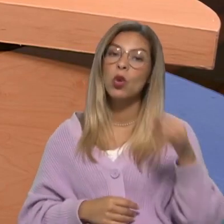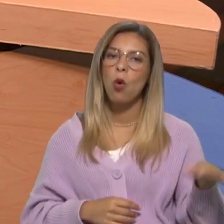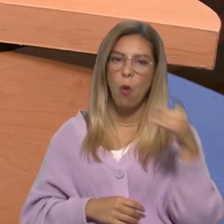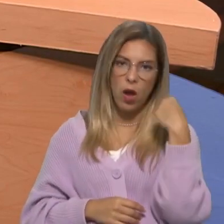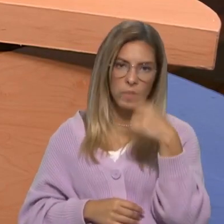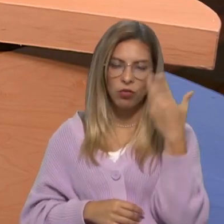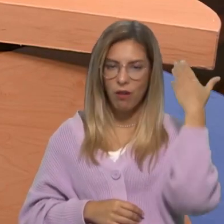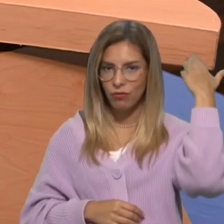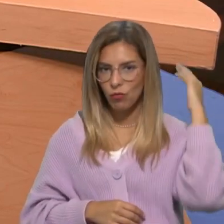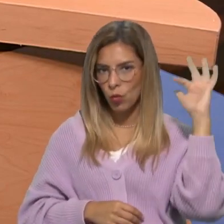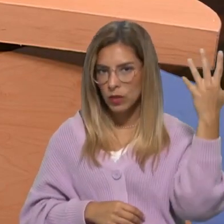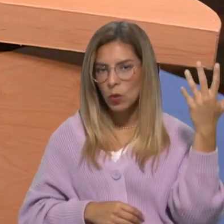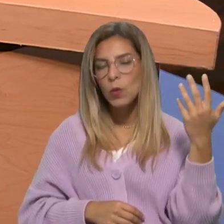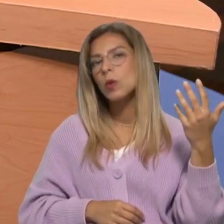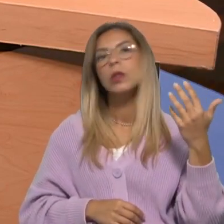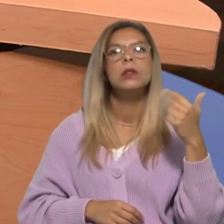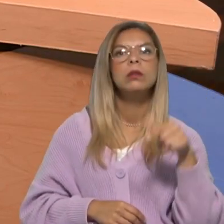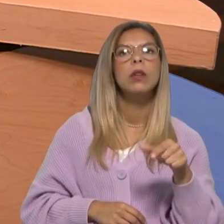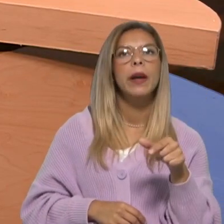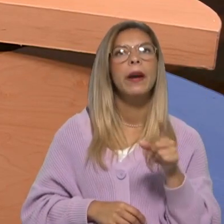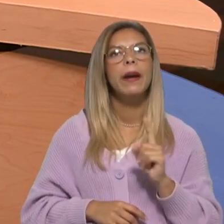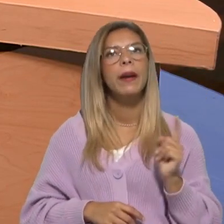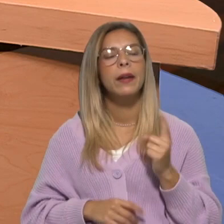foi muito... não foi preciso